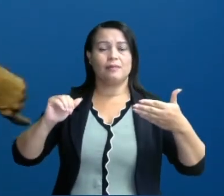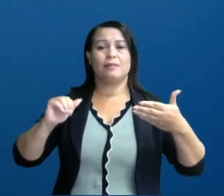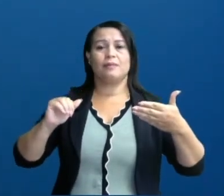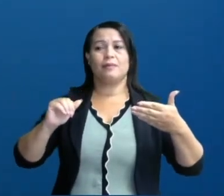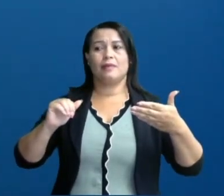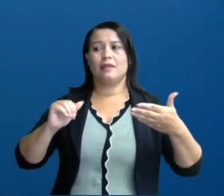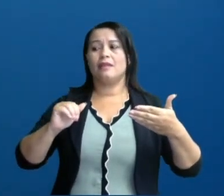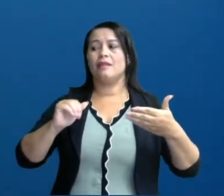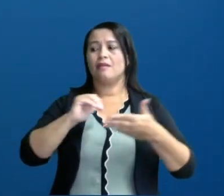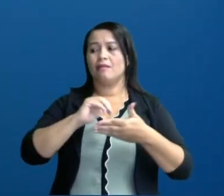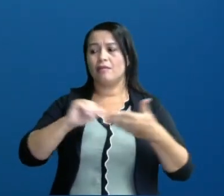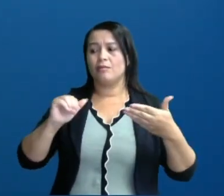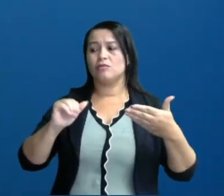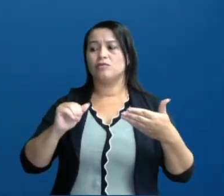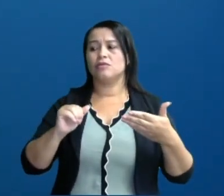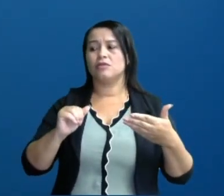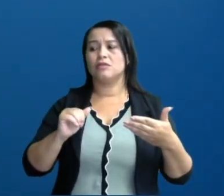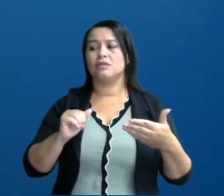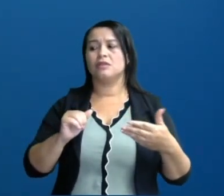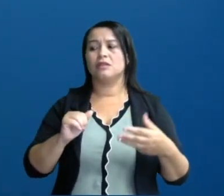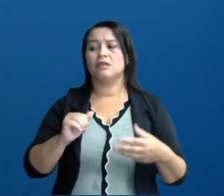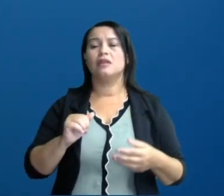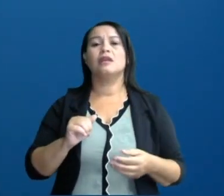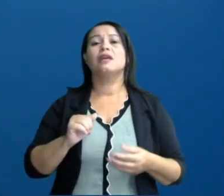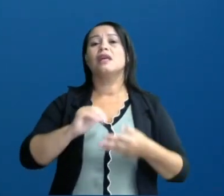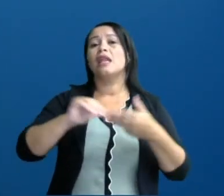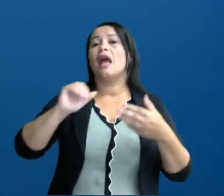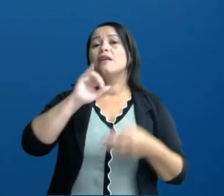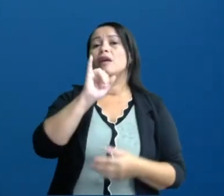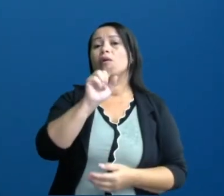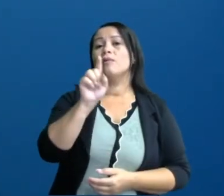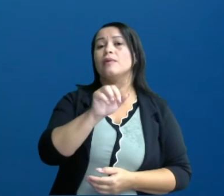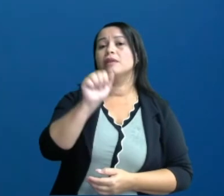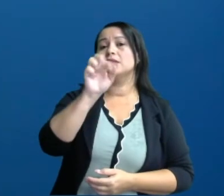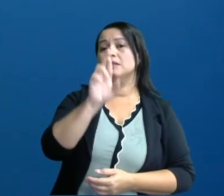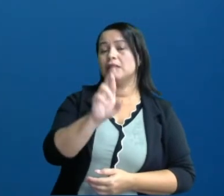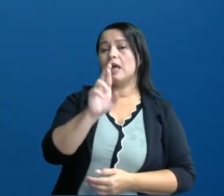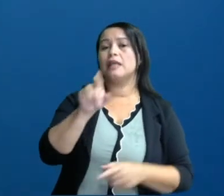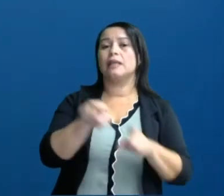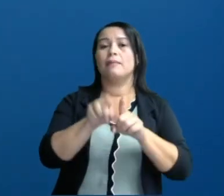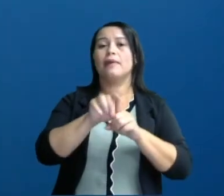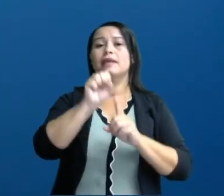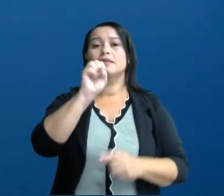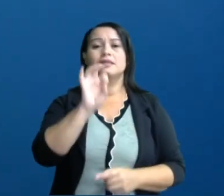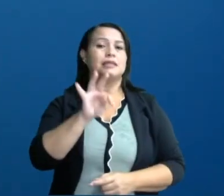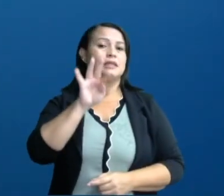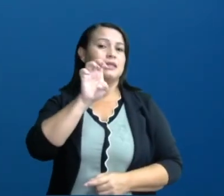essa partezinha aqui e vai acrescentar o -tizar. E síntese também.